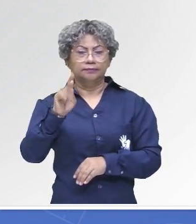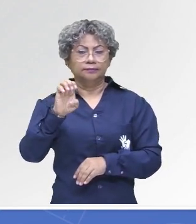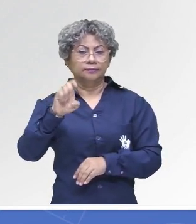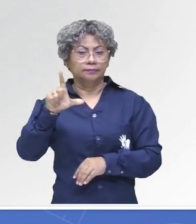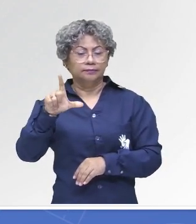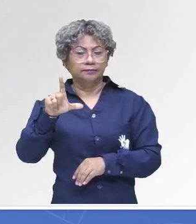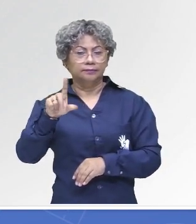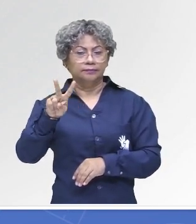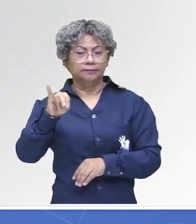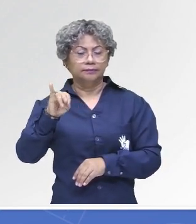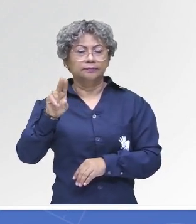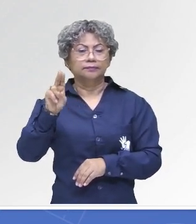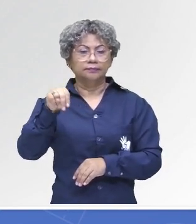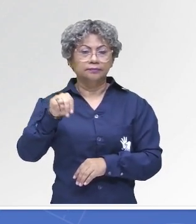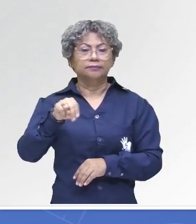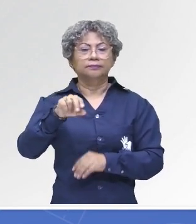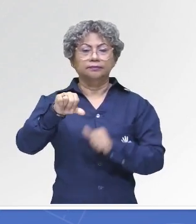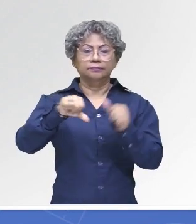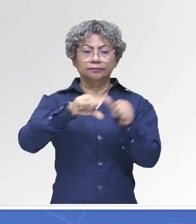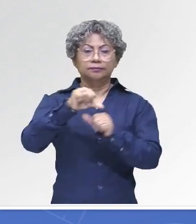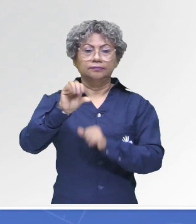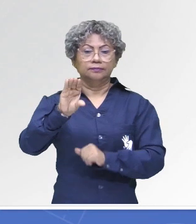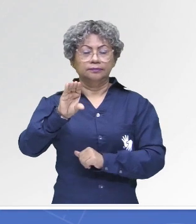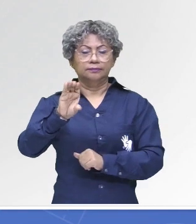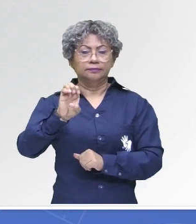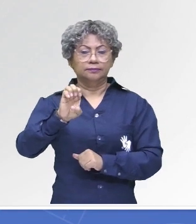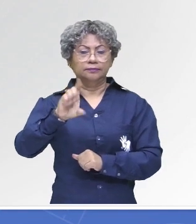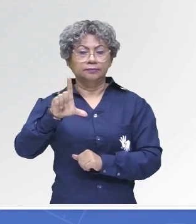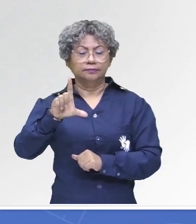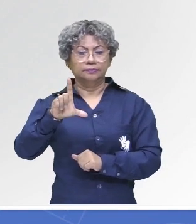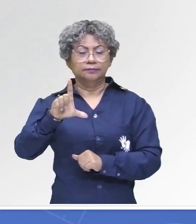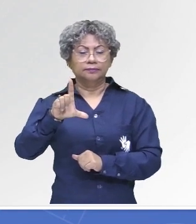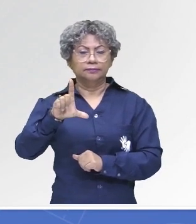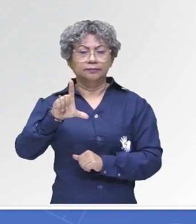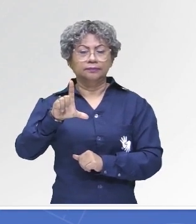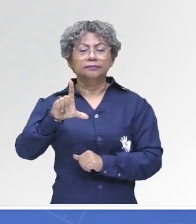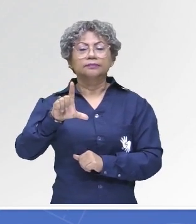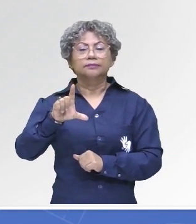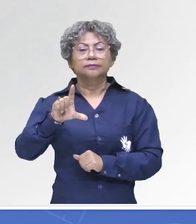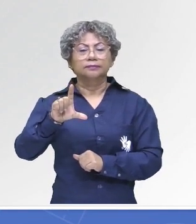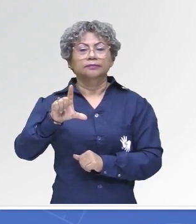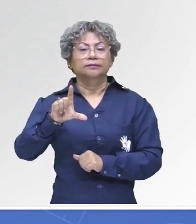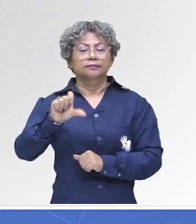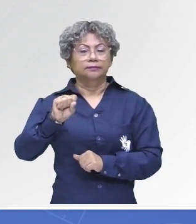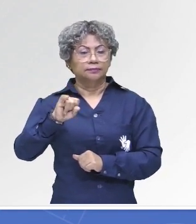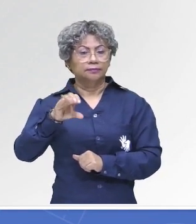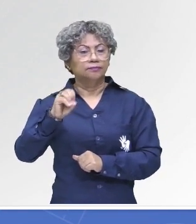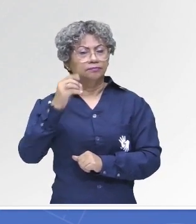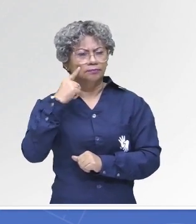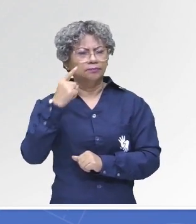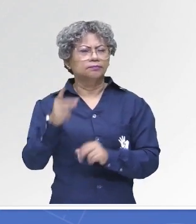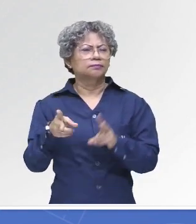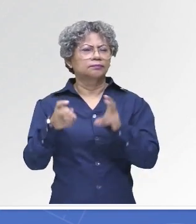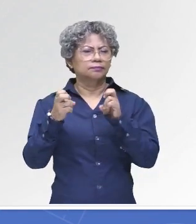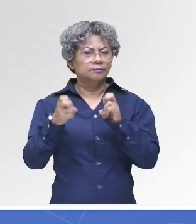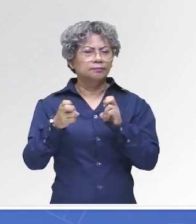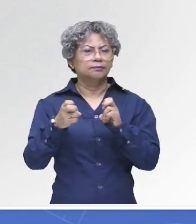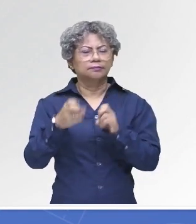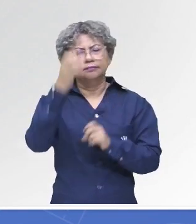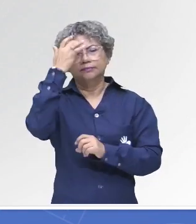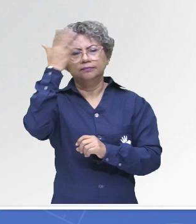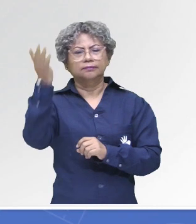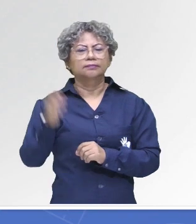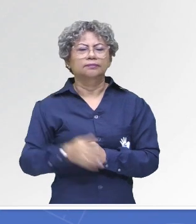Kelvin, menos 273. A nossa temperatura em Kelvin, ó, é 250 Kelvin. 250